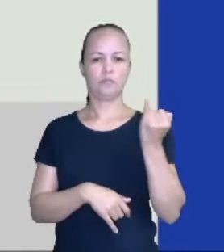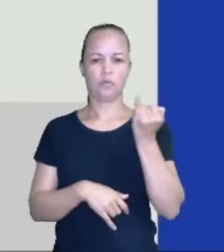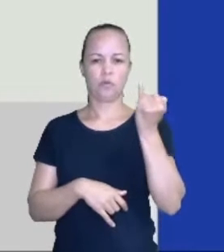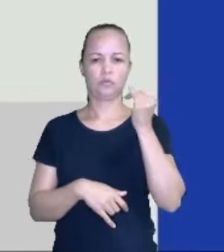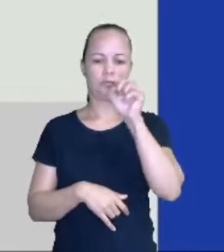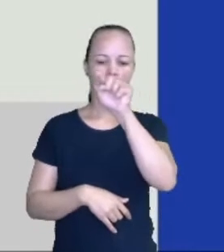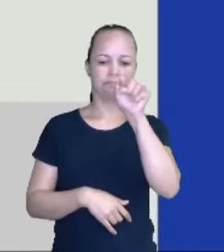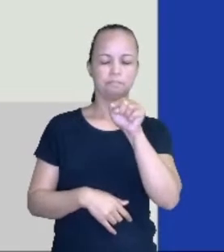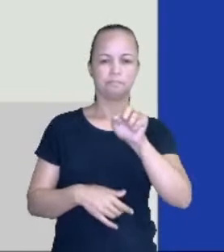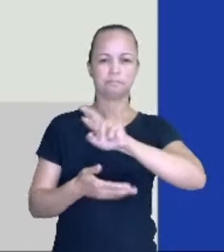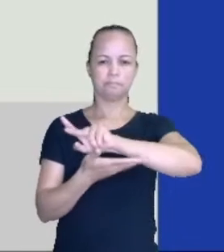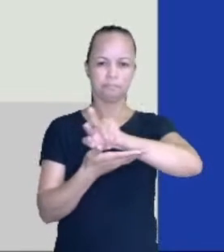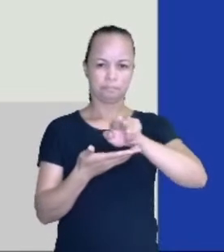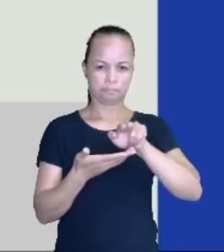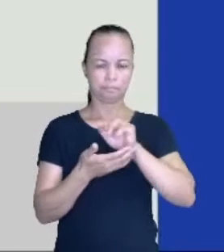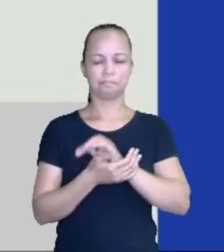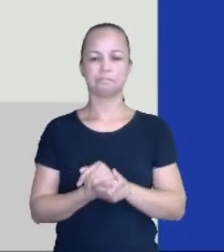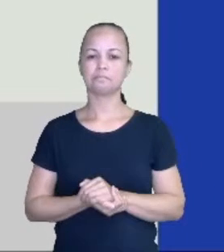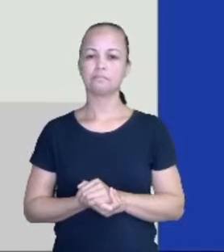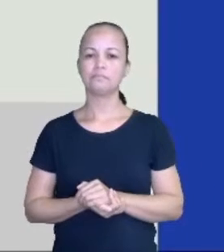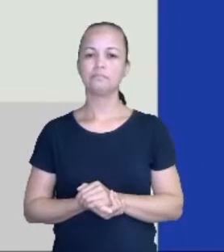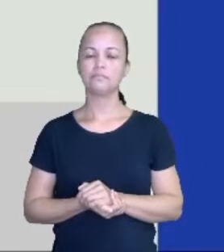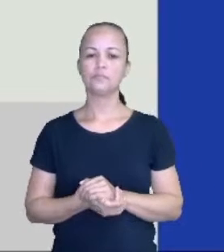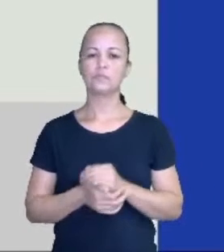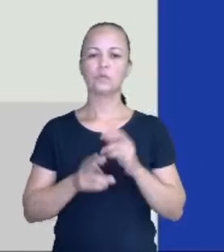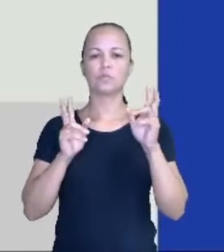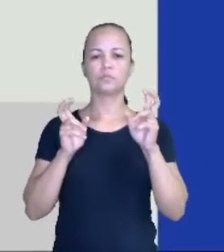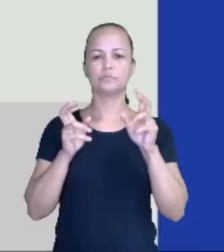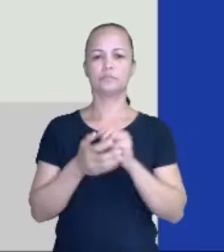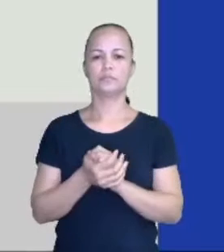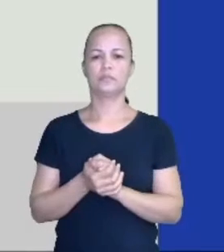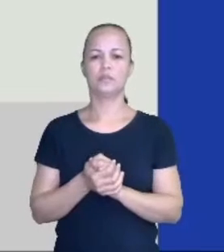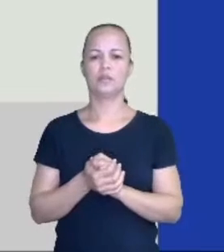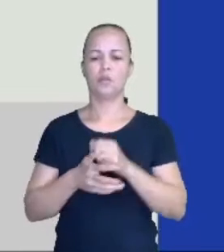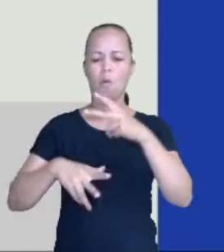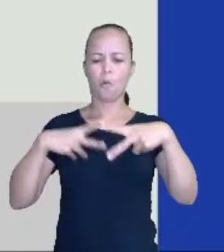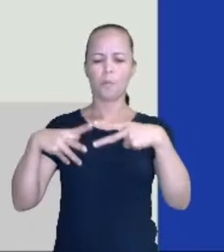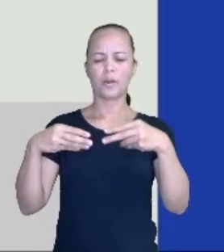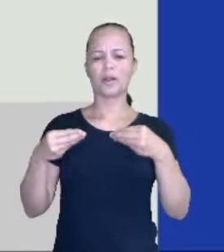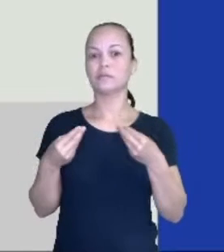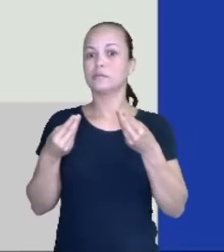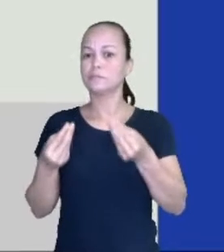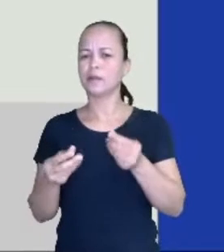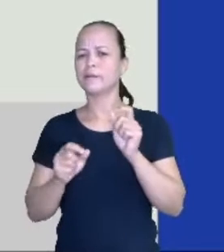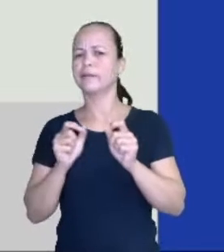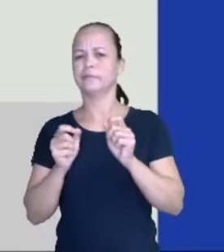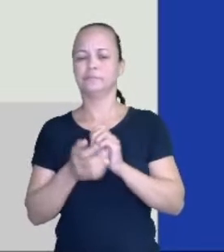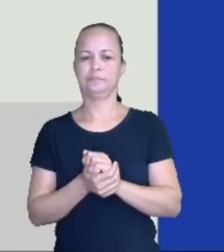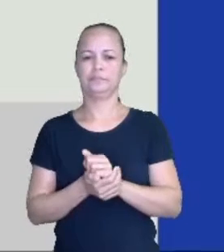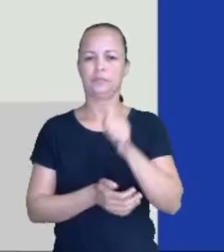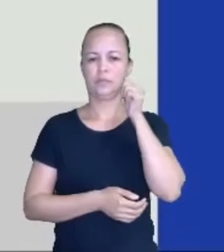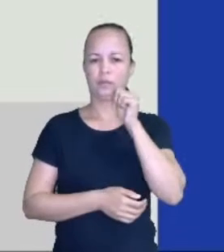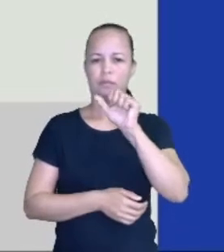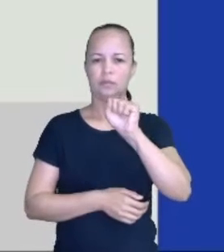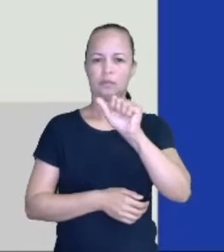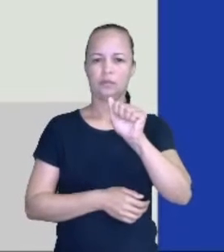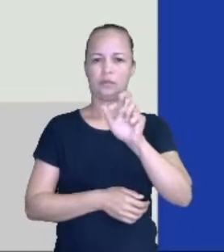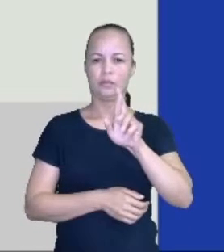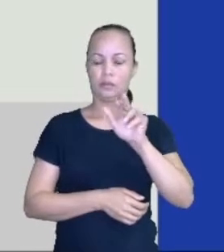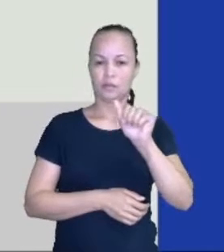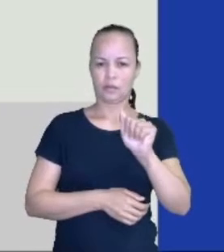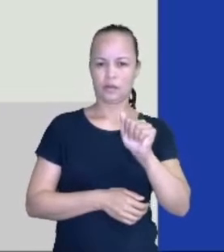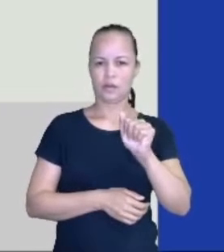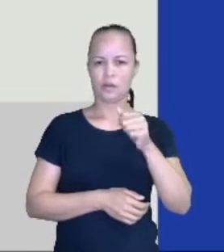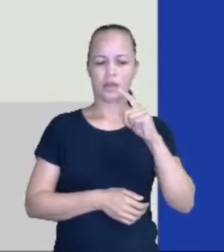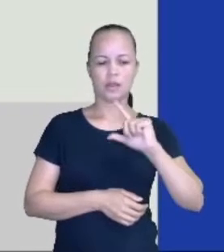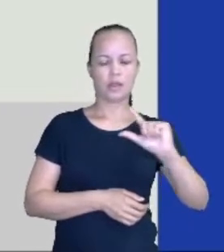da pontuação, certo? O título é: Para quem é o presente? Dona Sara saíra de viagem.